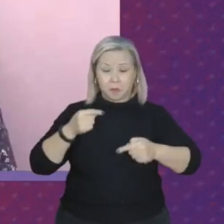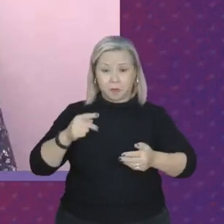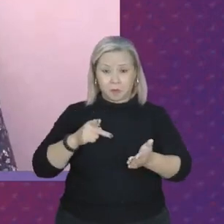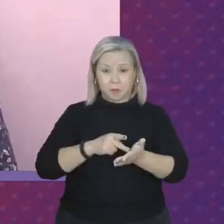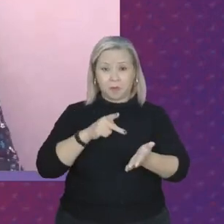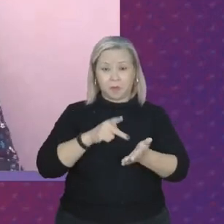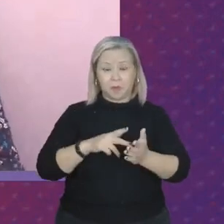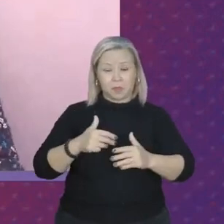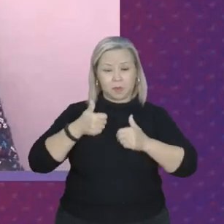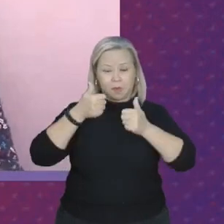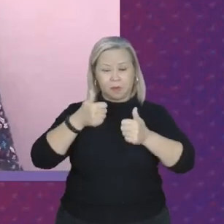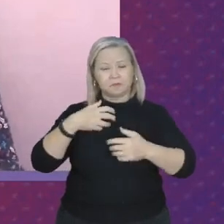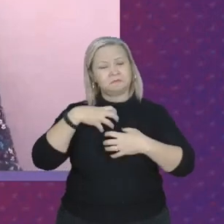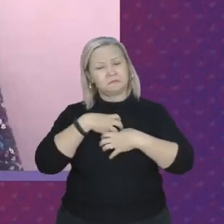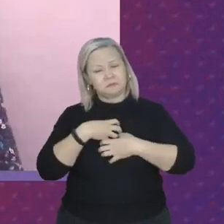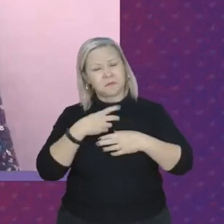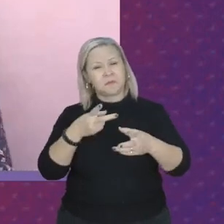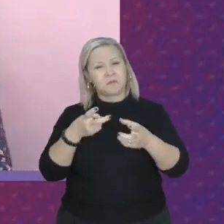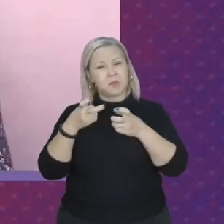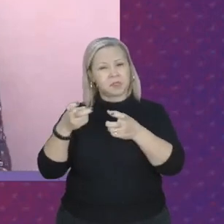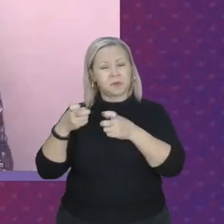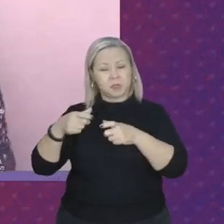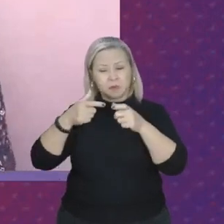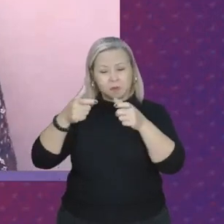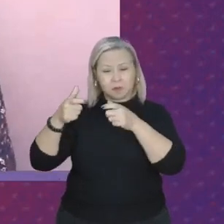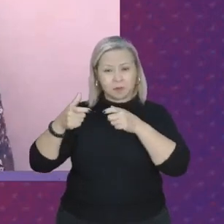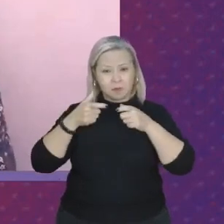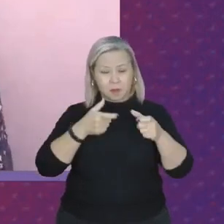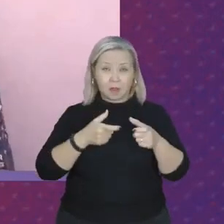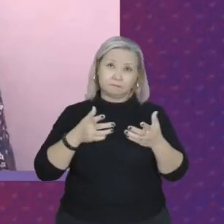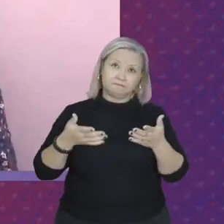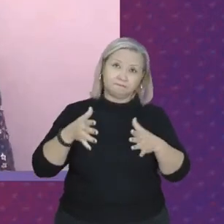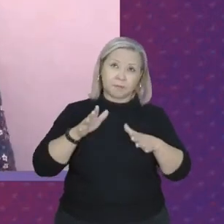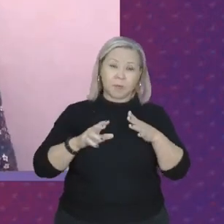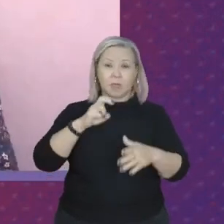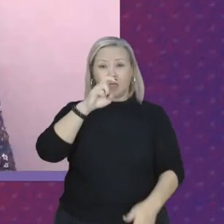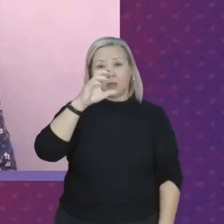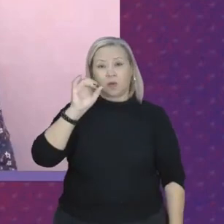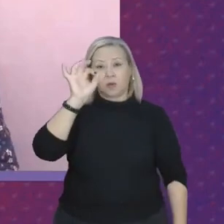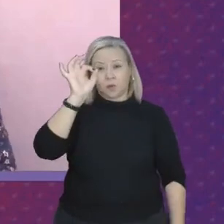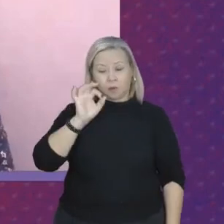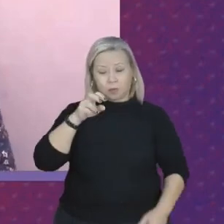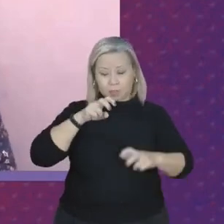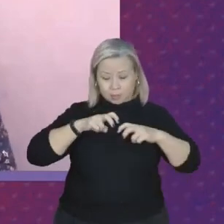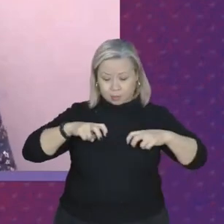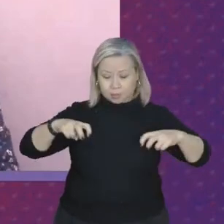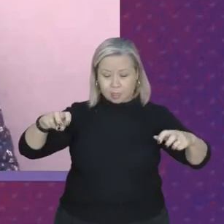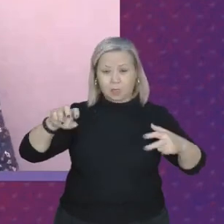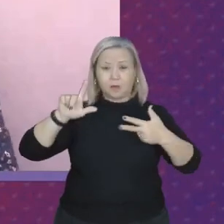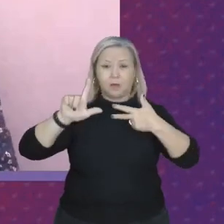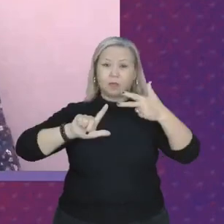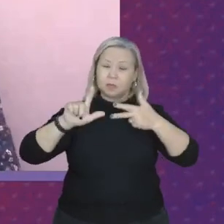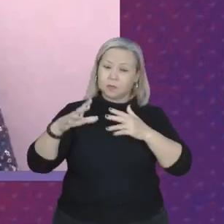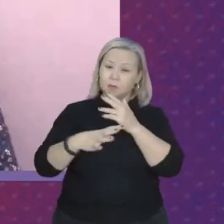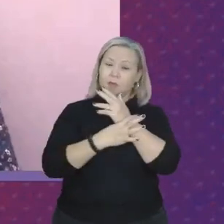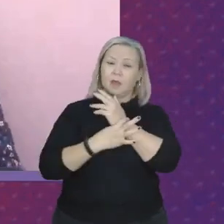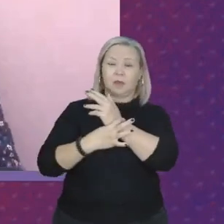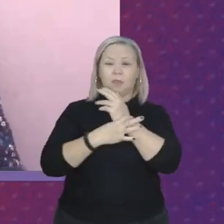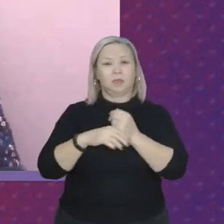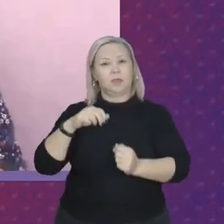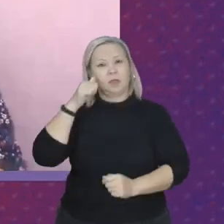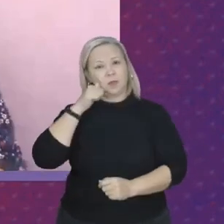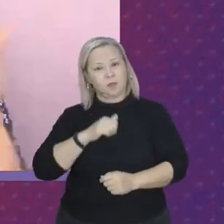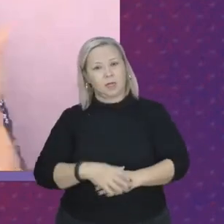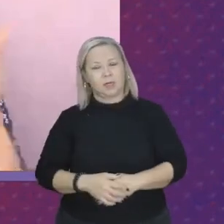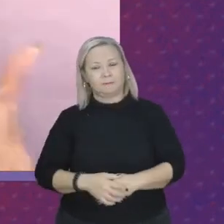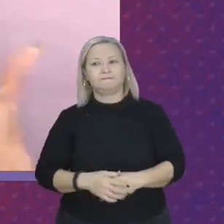tenho defendido isso em todos os espaços, que é pelo menos 50% das cadeiras no legislativo serem garantidas às mulheres. Então,